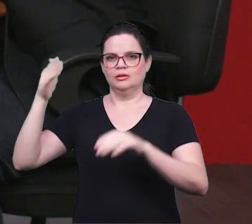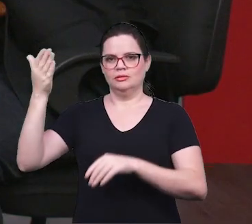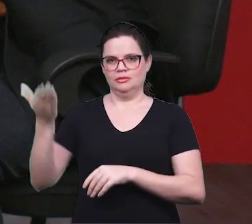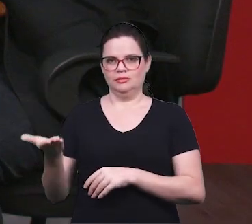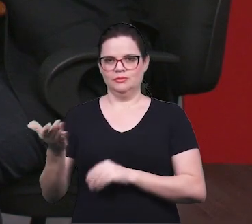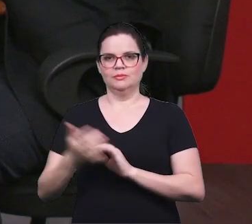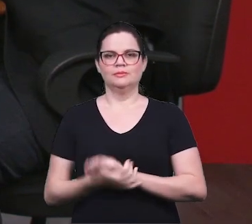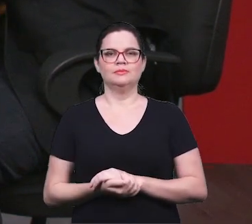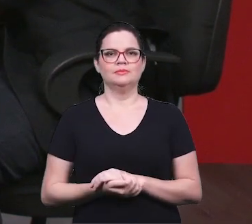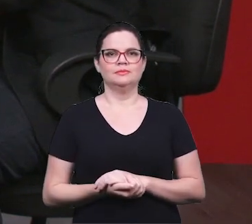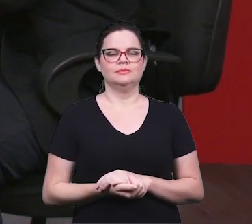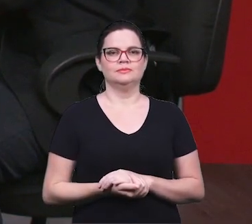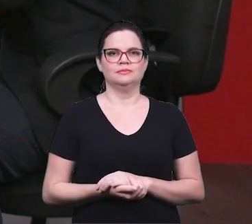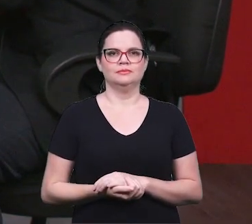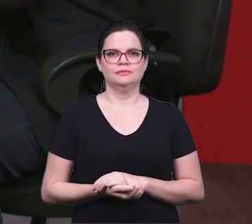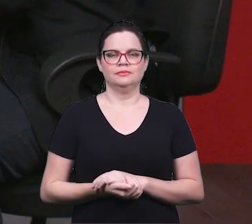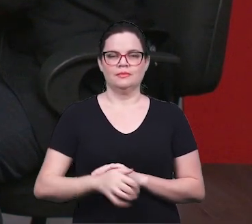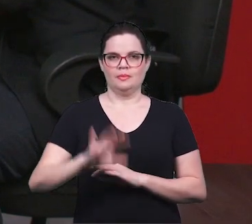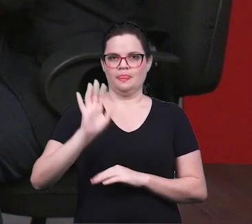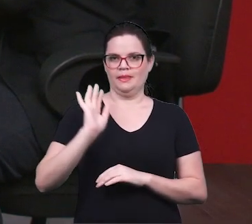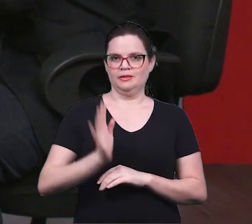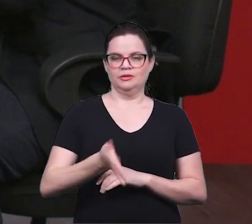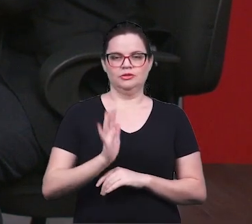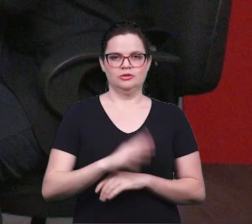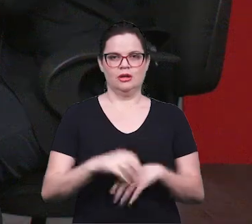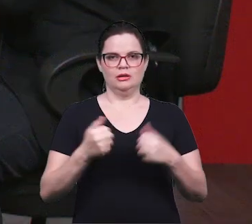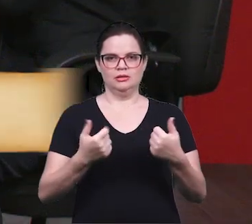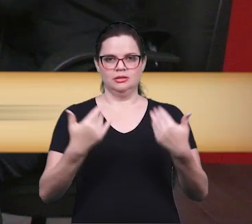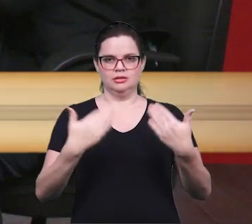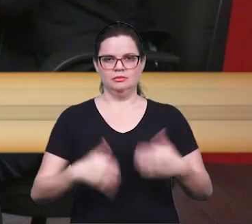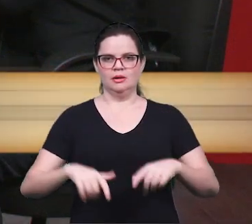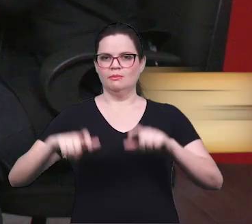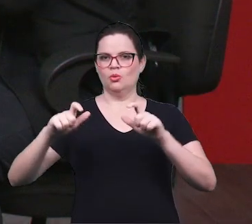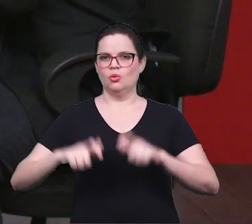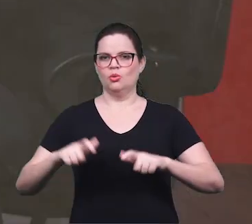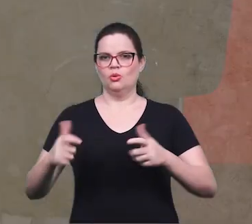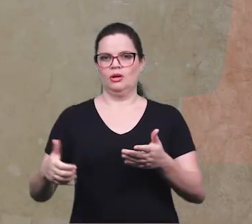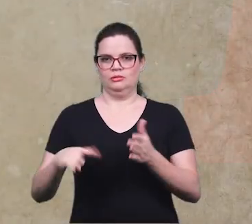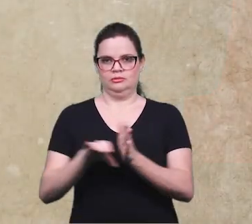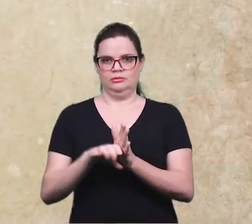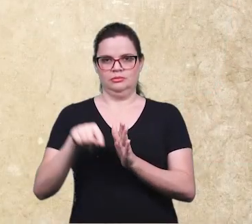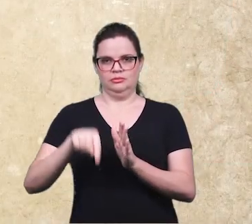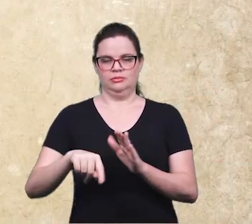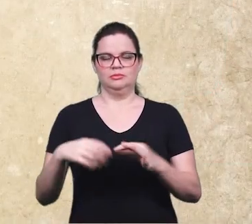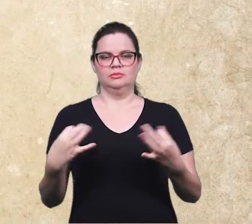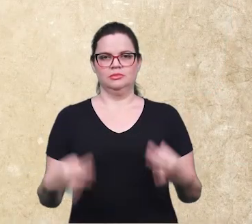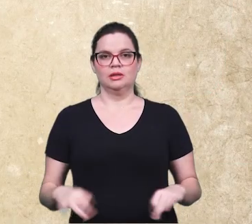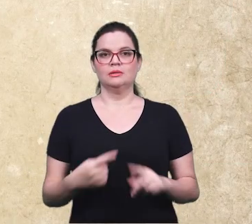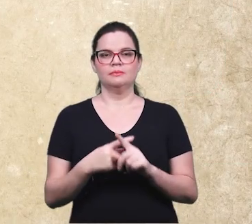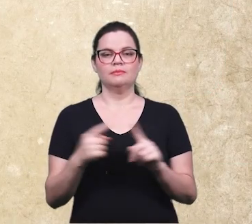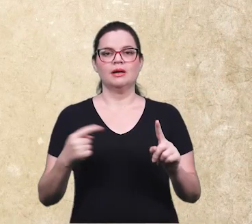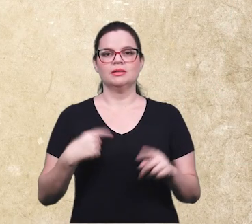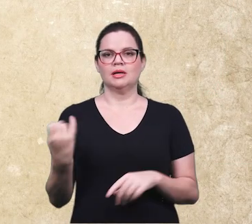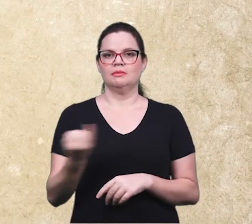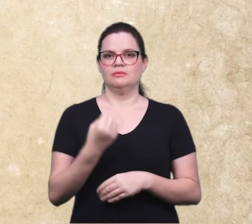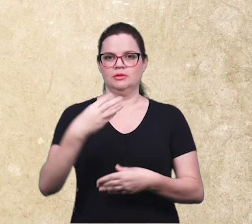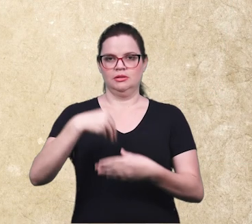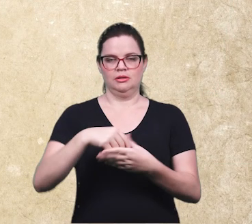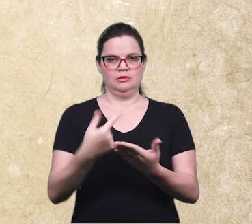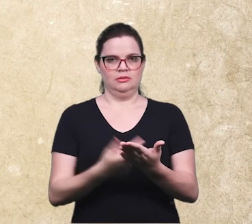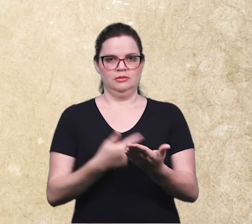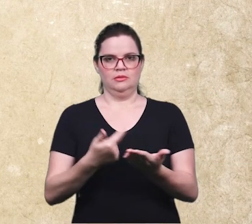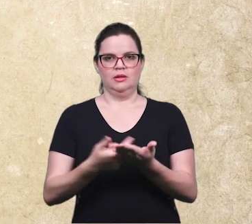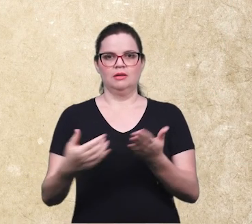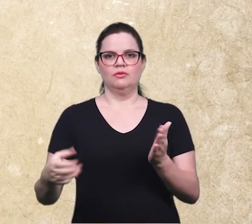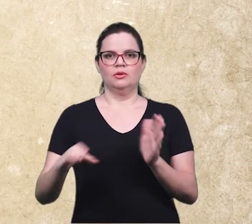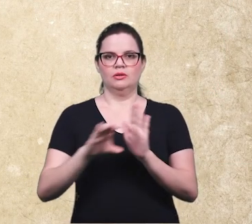Amém. Já situamos geograficamente Colossos. Agora é importante aqui em Colossenses